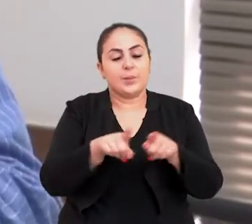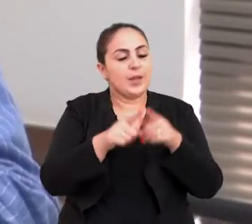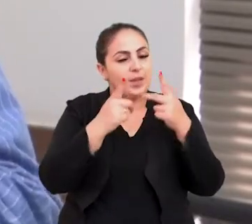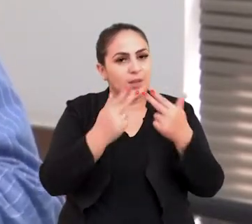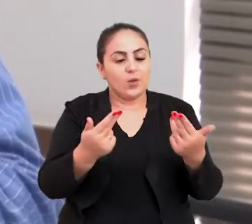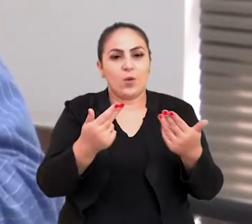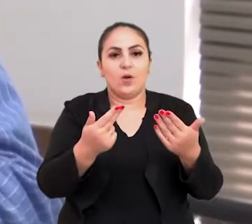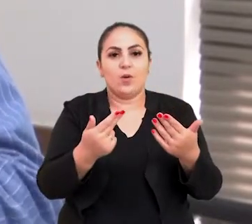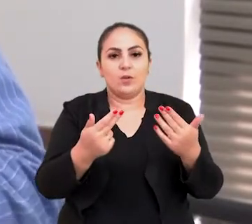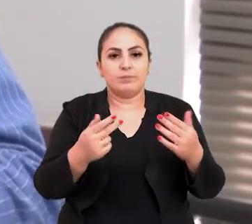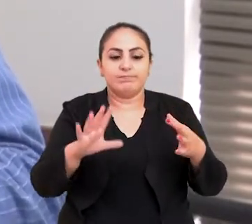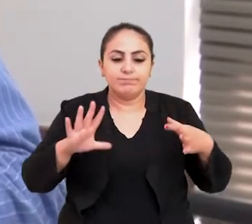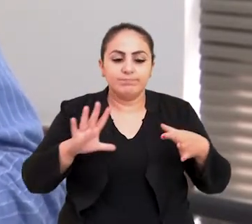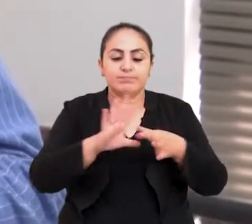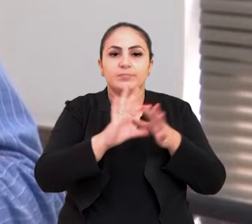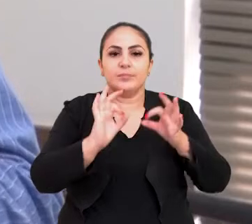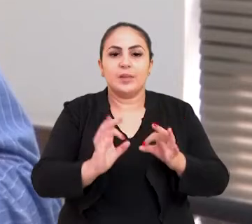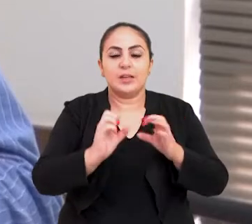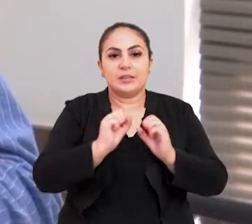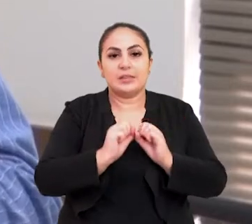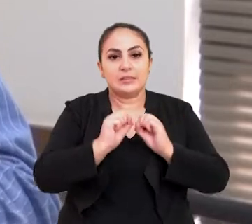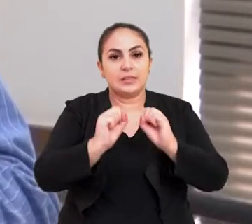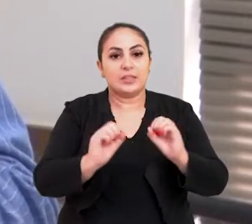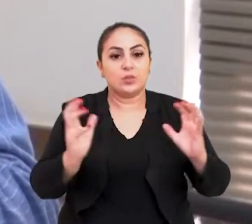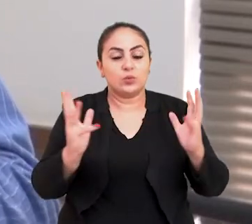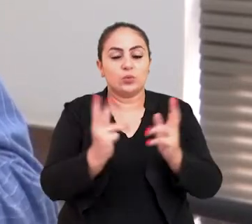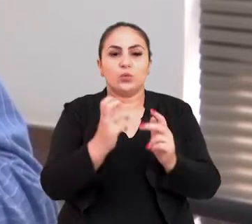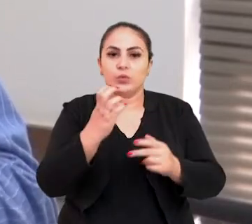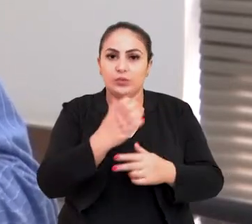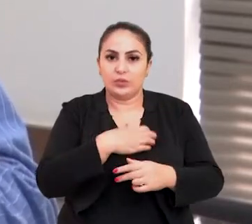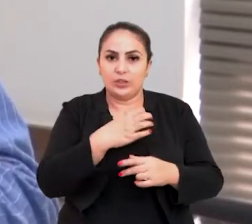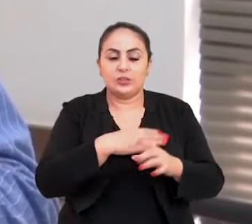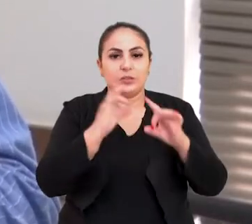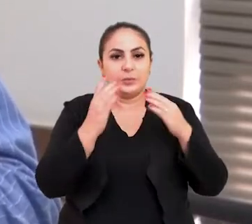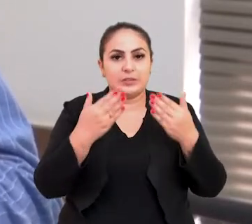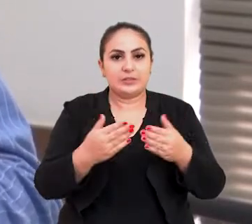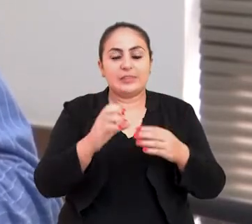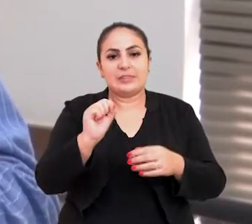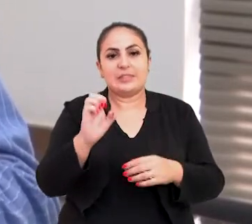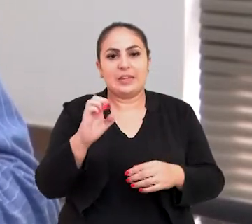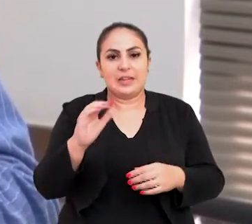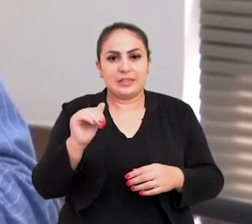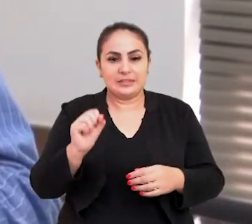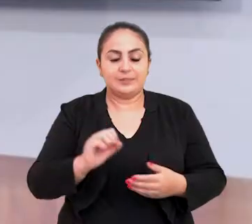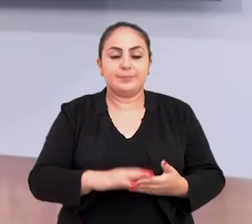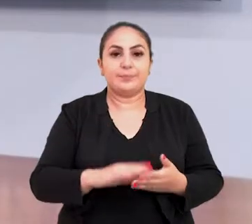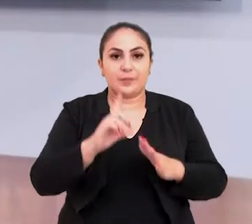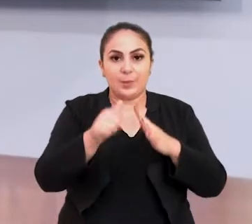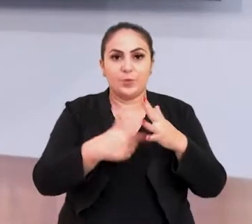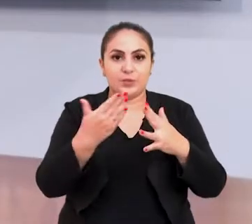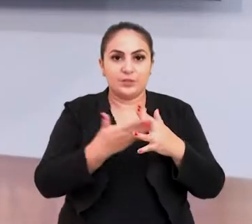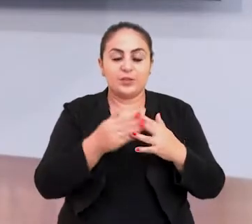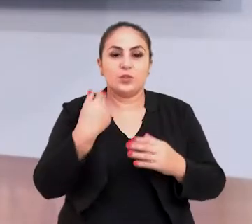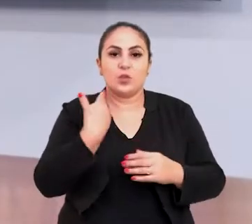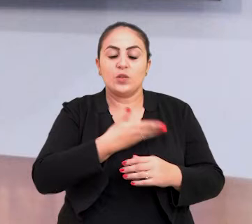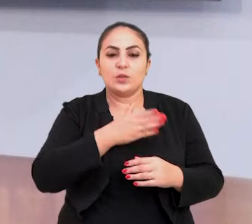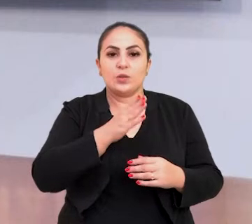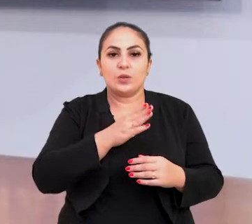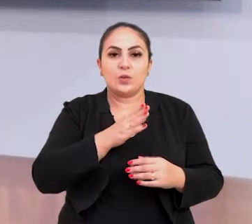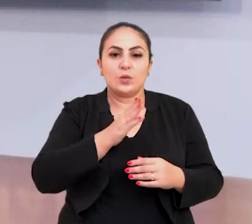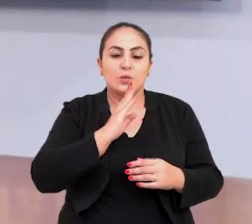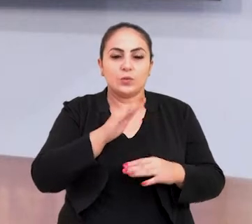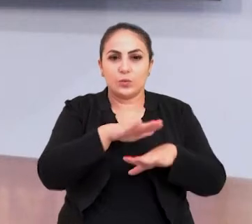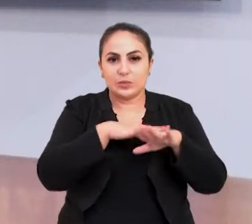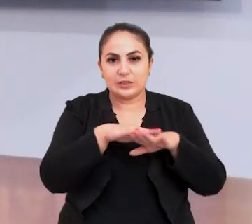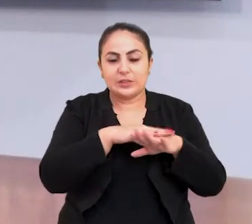Almeida, assim como também em consonância com as secretarias e de forma especial com as Sencas. E depois do intervalo, nós